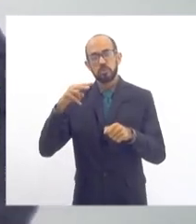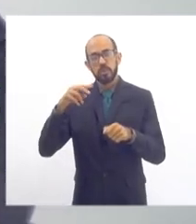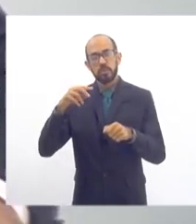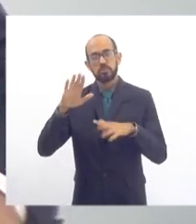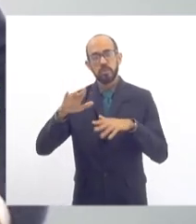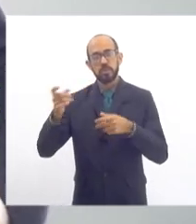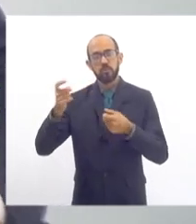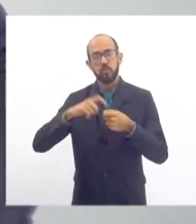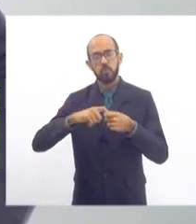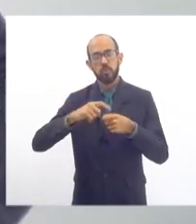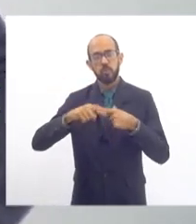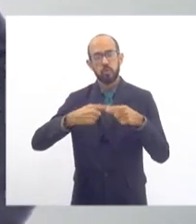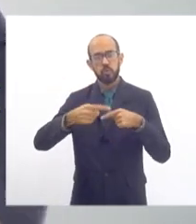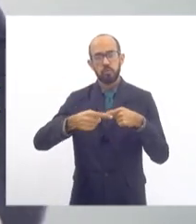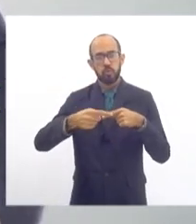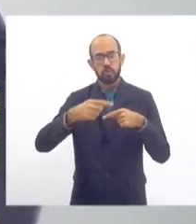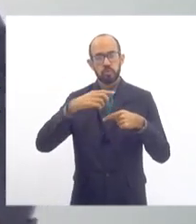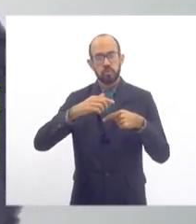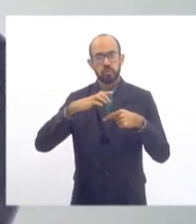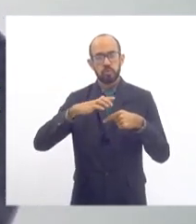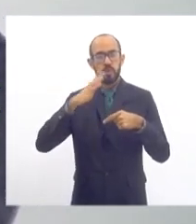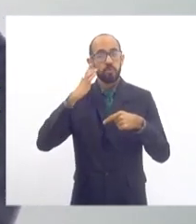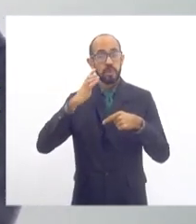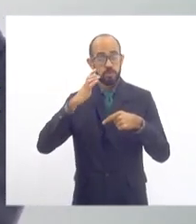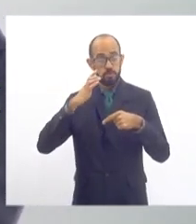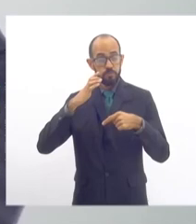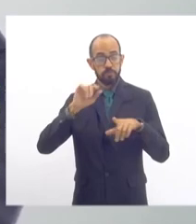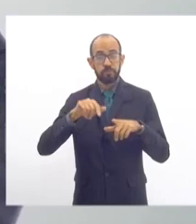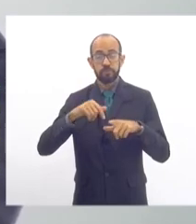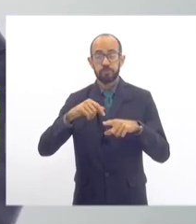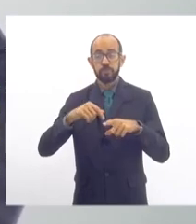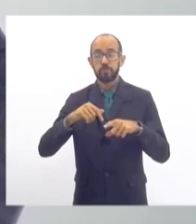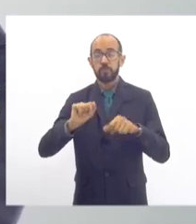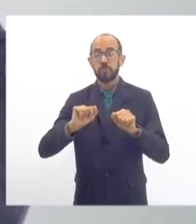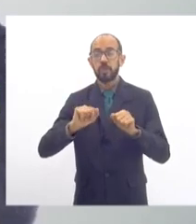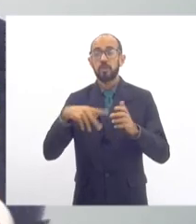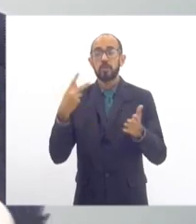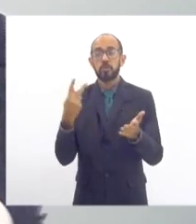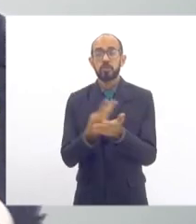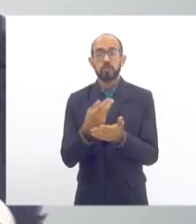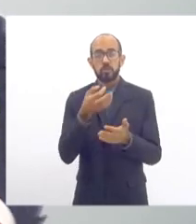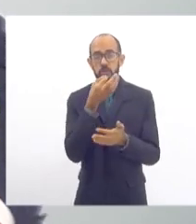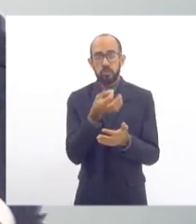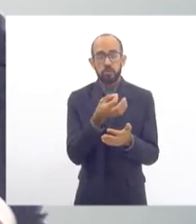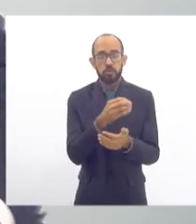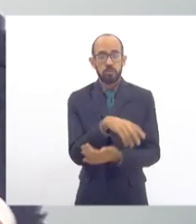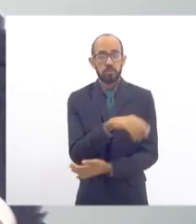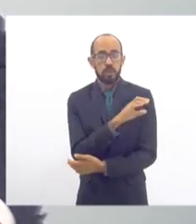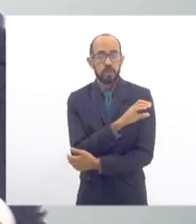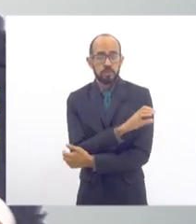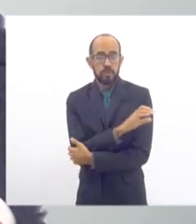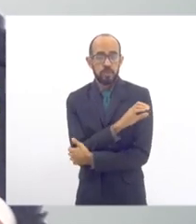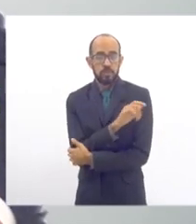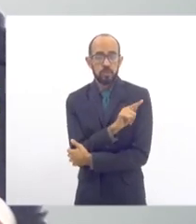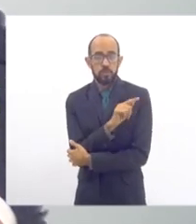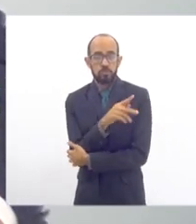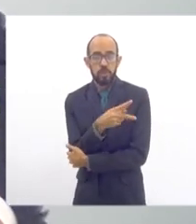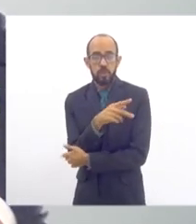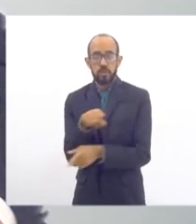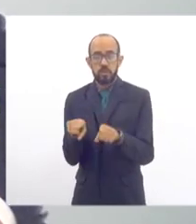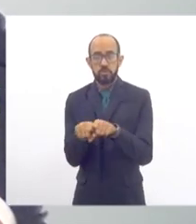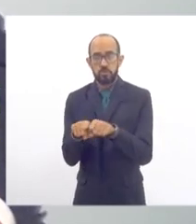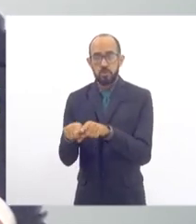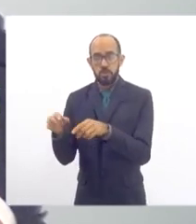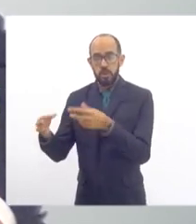seguinte. Voltou com recomendações que, inclusive, passasse pela CGP e pelo jurídico. Entendeu, Pablo? É bom a gente restabelecer aqui o